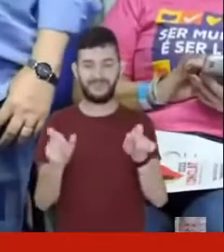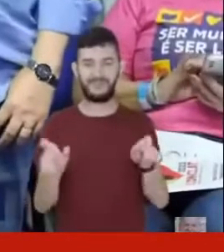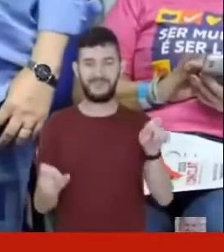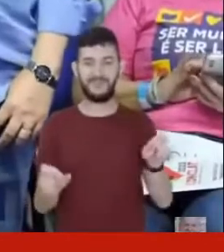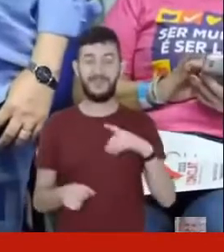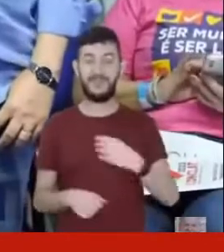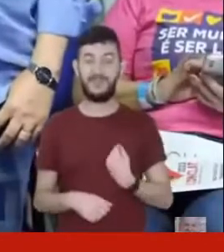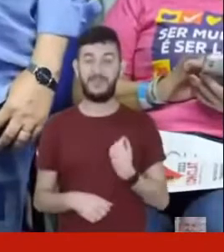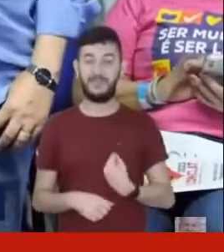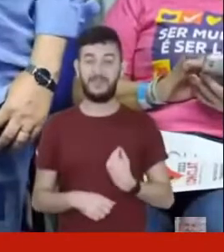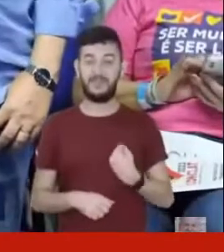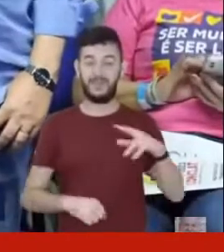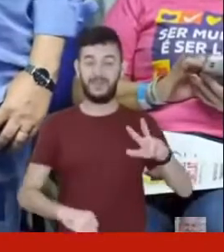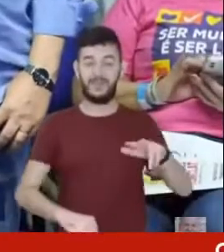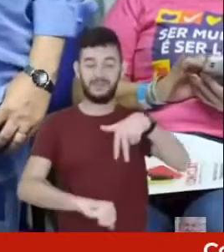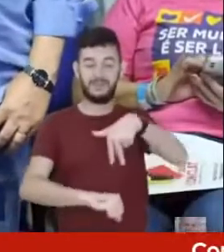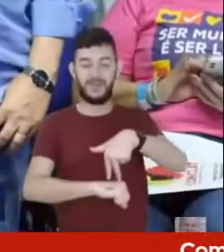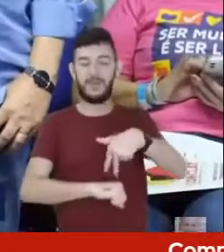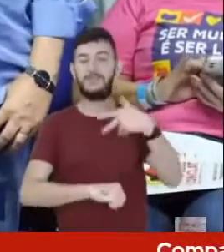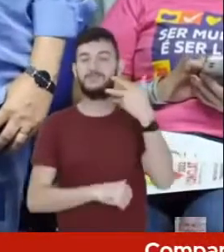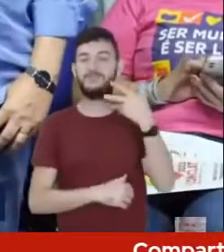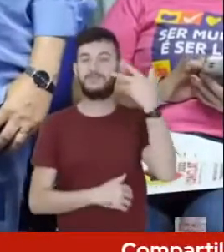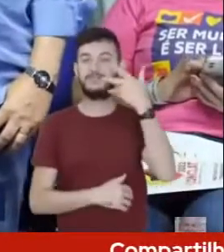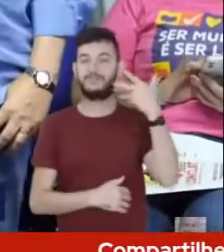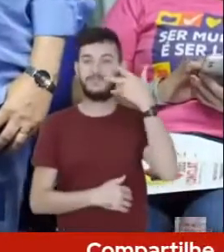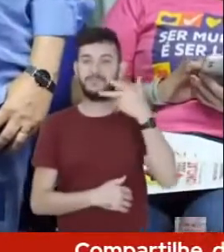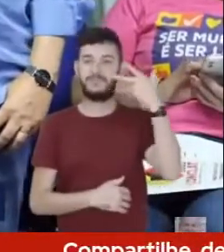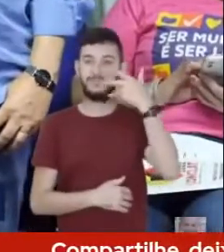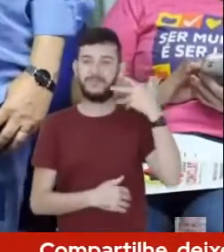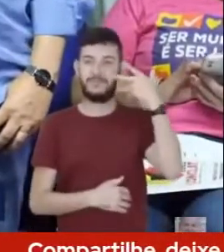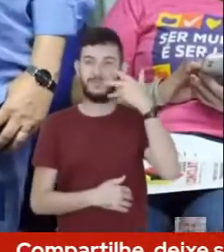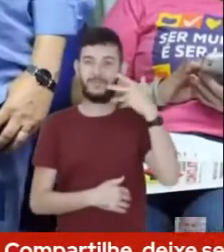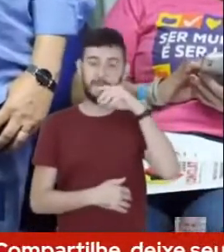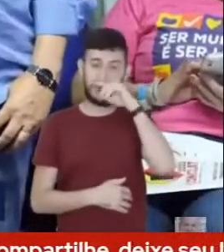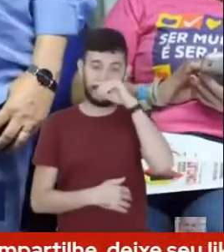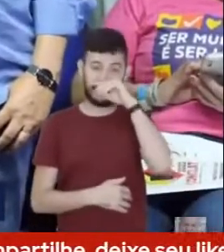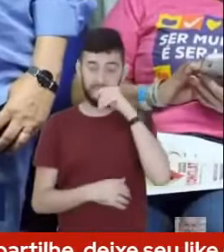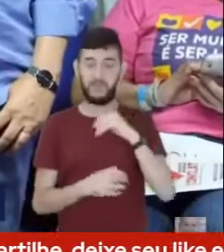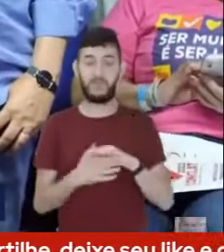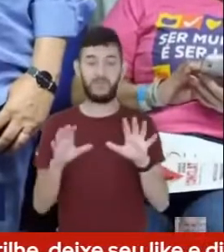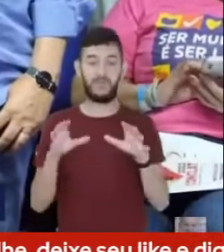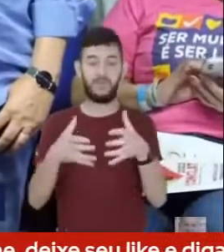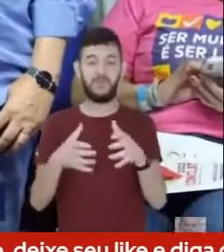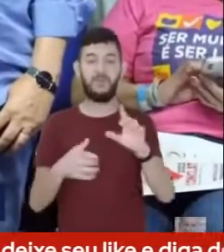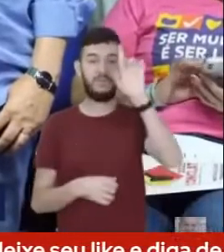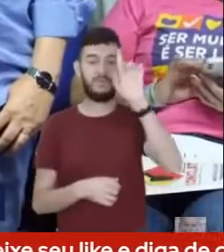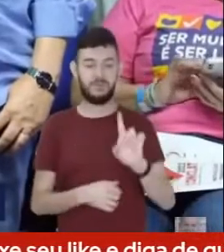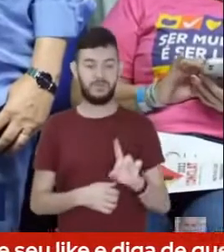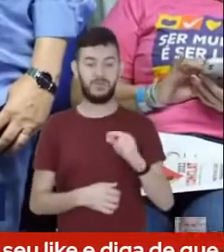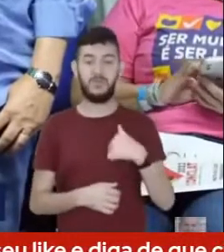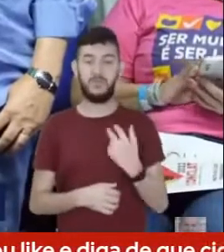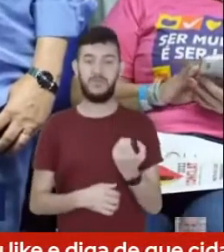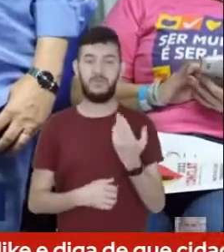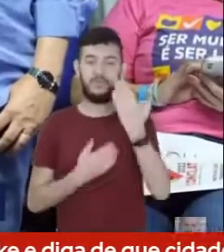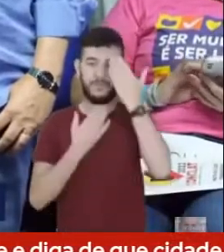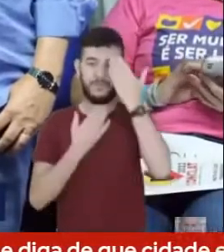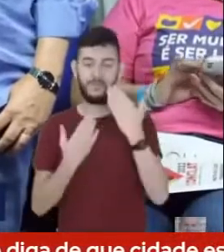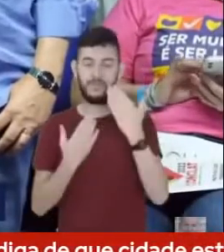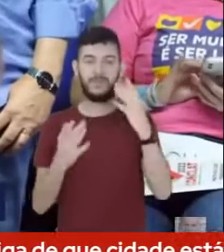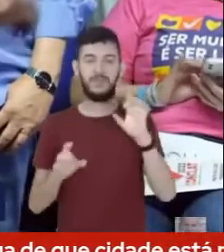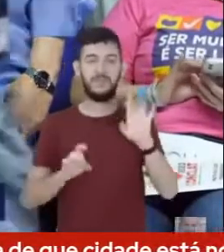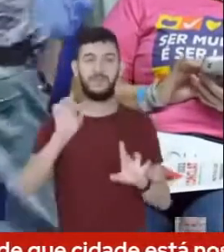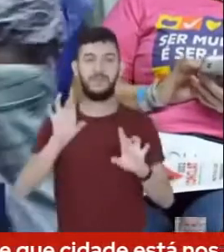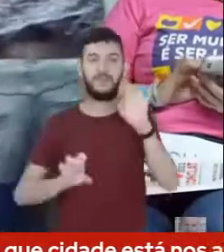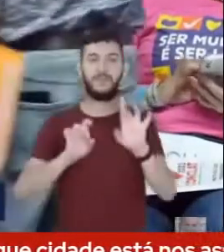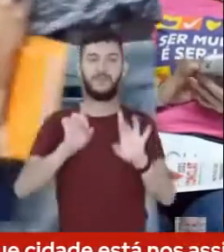setores da que a força tinha direito, mas tenho que agradecer especialmente aqui ao companheiro Juruna, que está nos